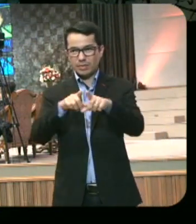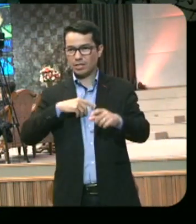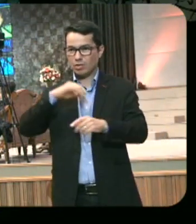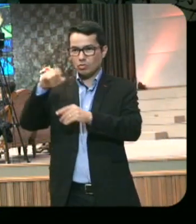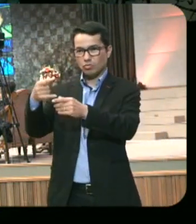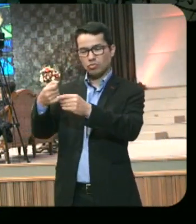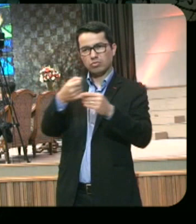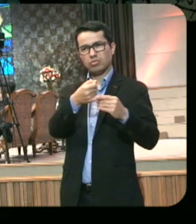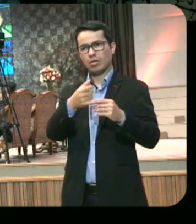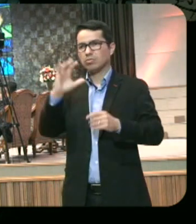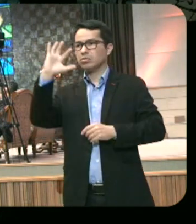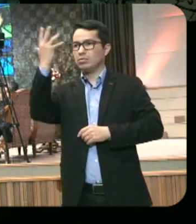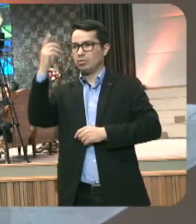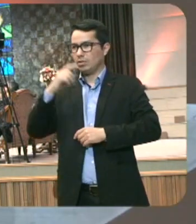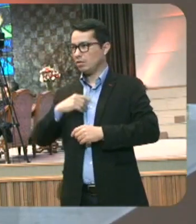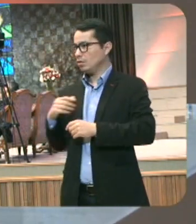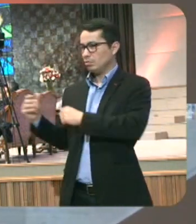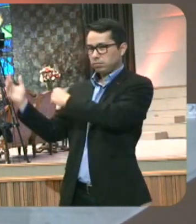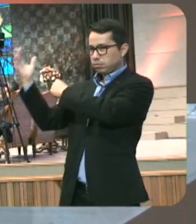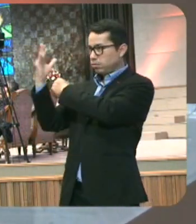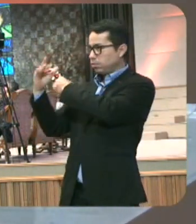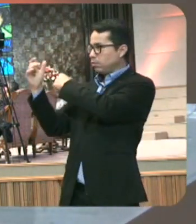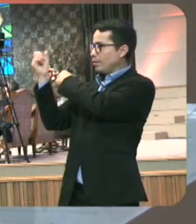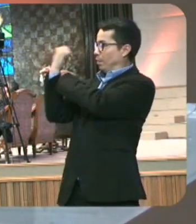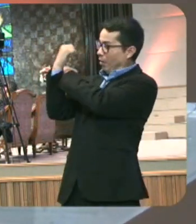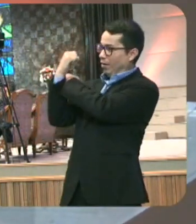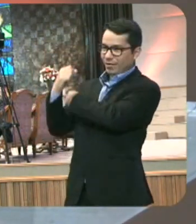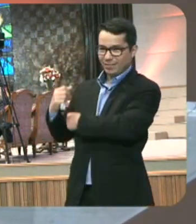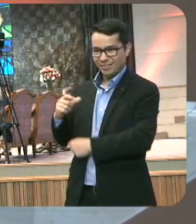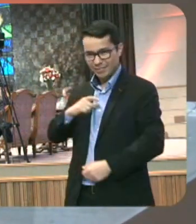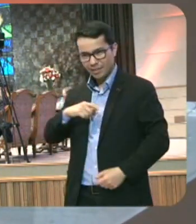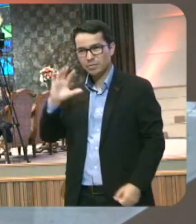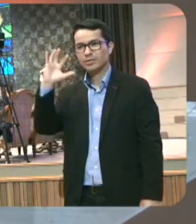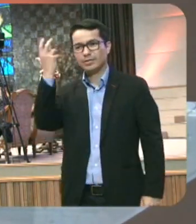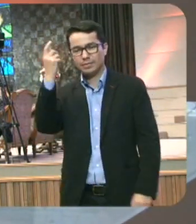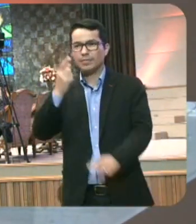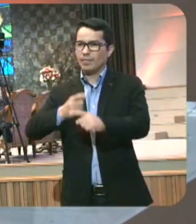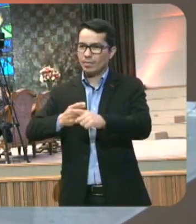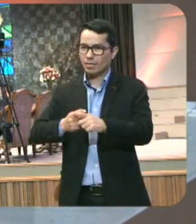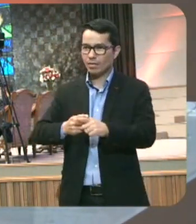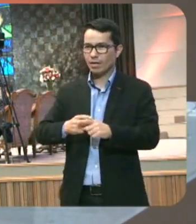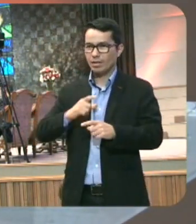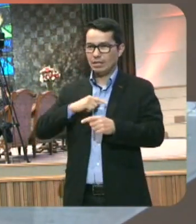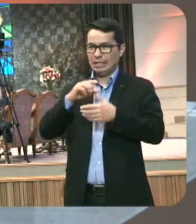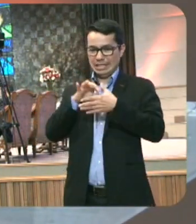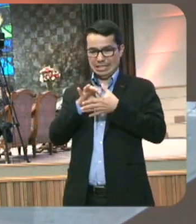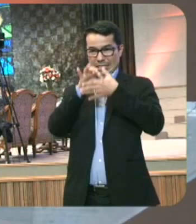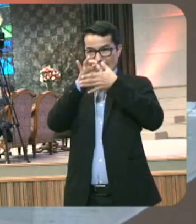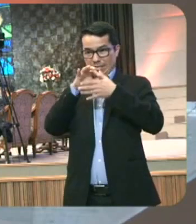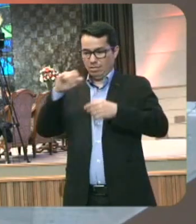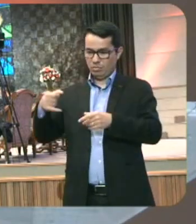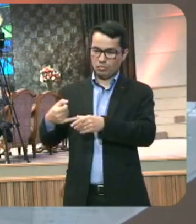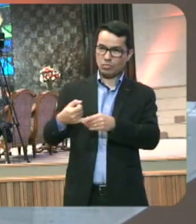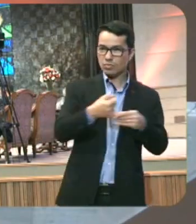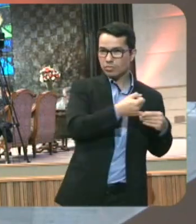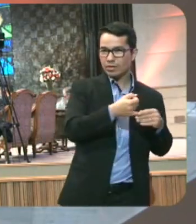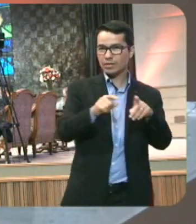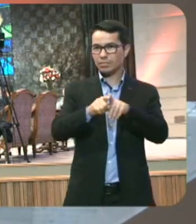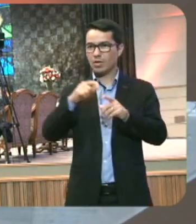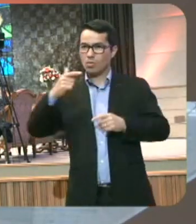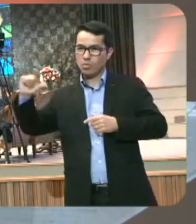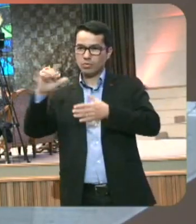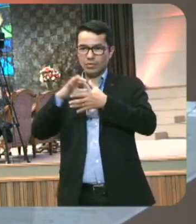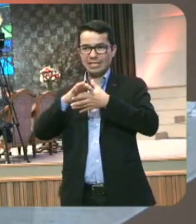texto vai dizer claramente que ele foi enganado porque ele e os líderes de Israel